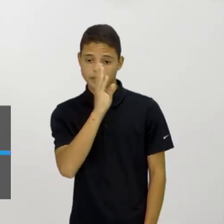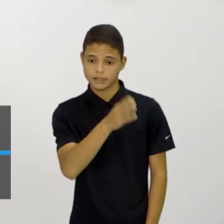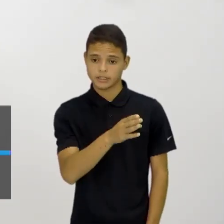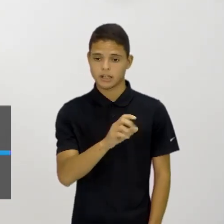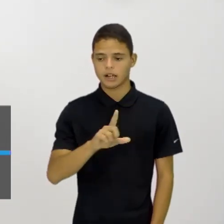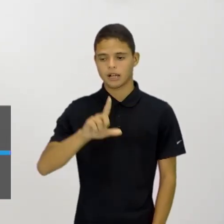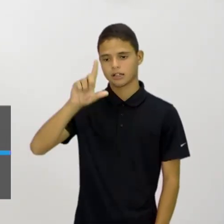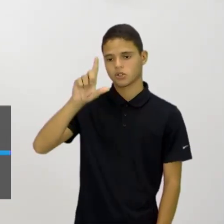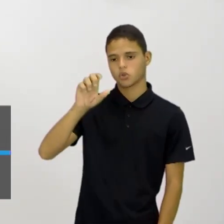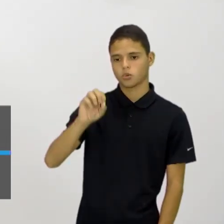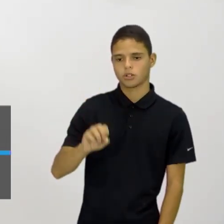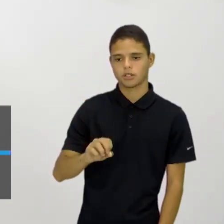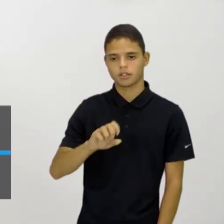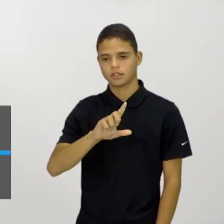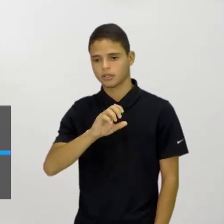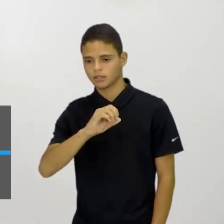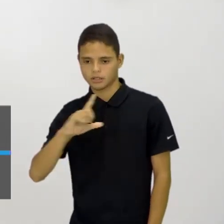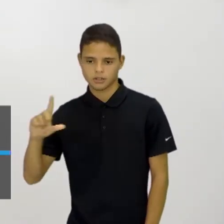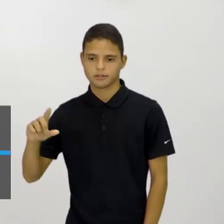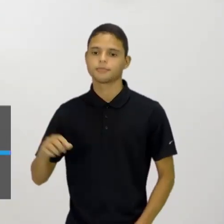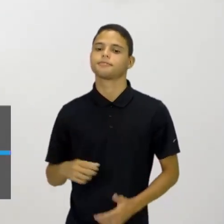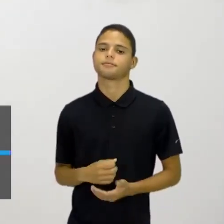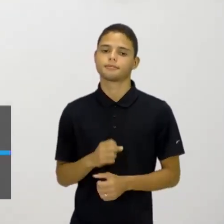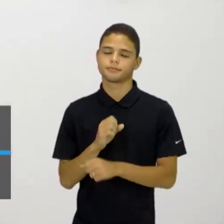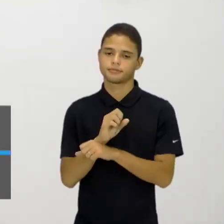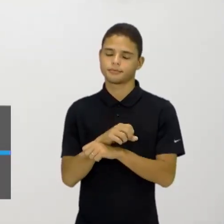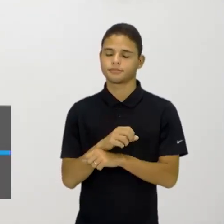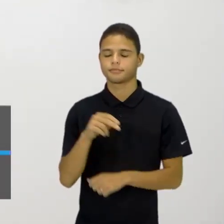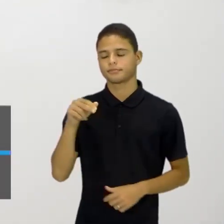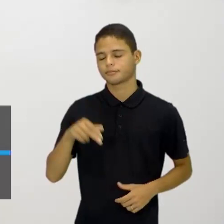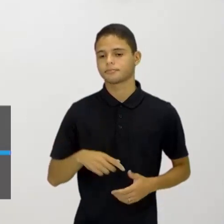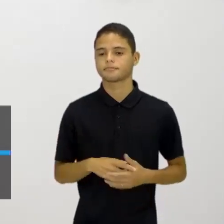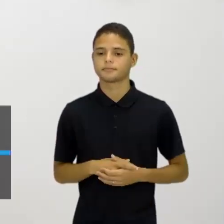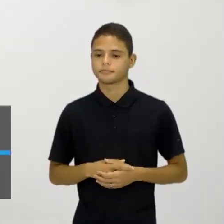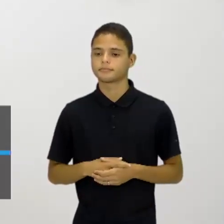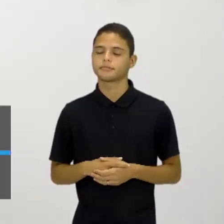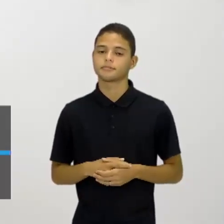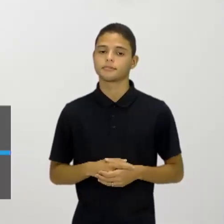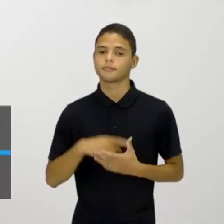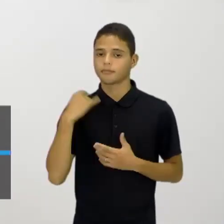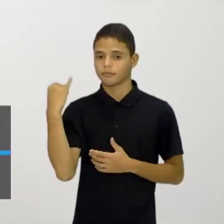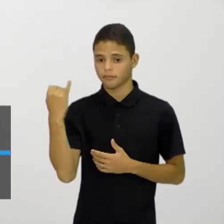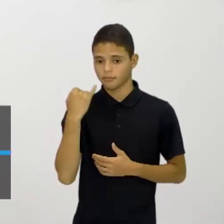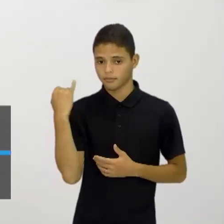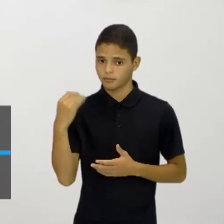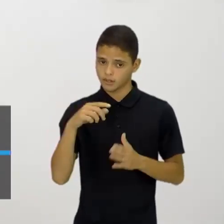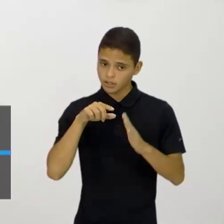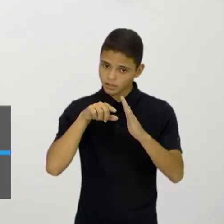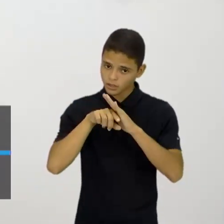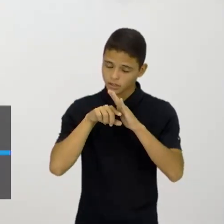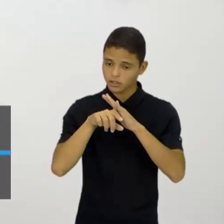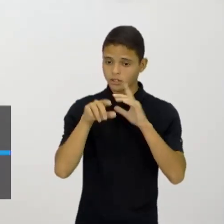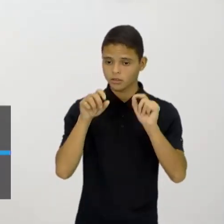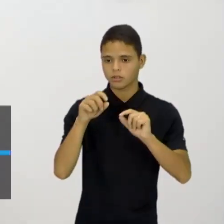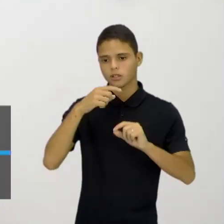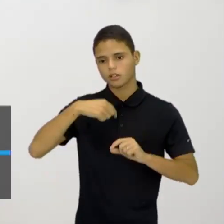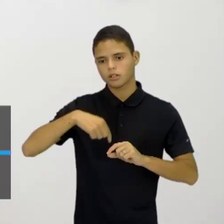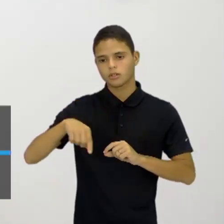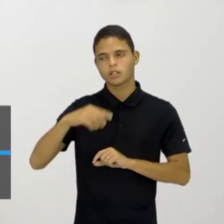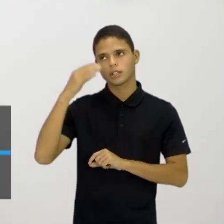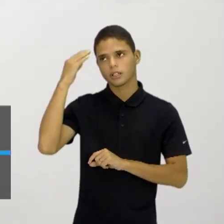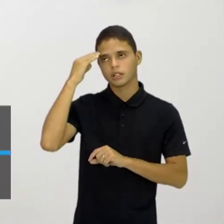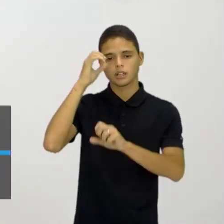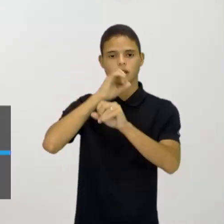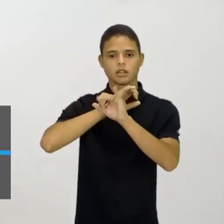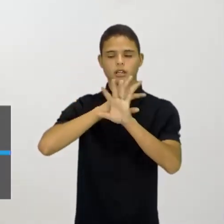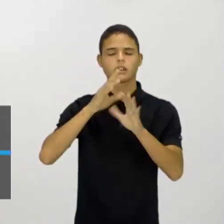e oeste-leste certo é isso daí é o importante aqui dessa enquete é a problematização é bom